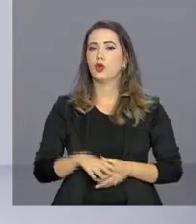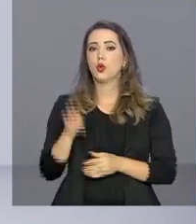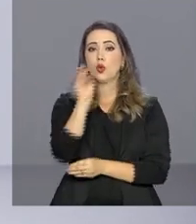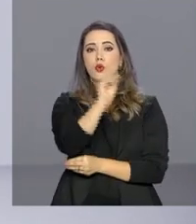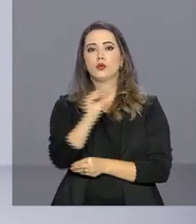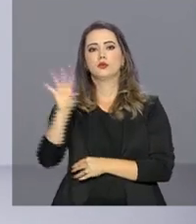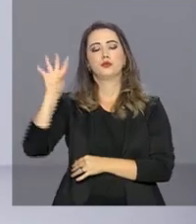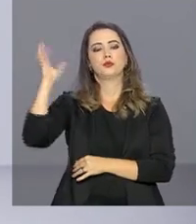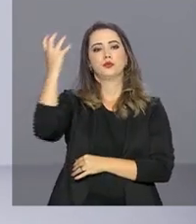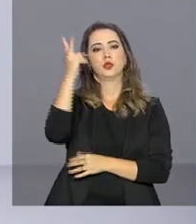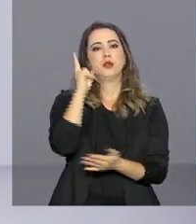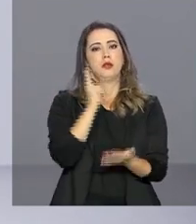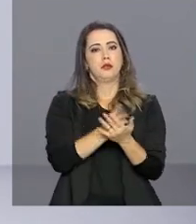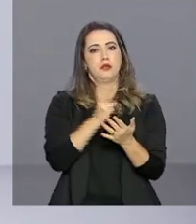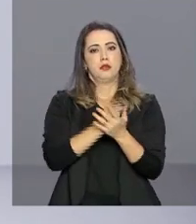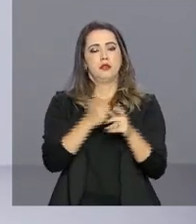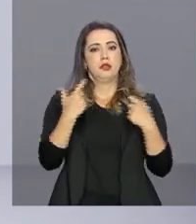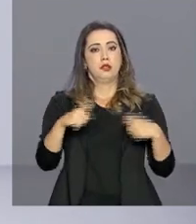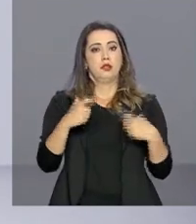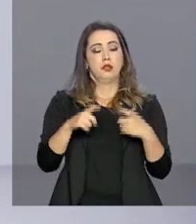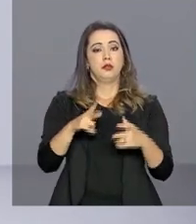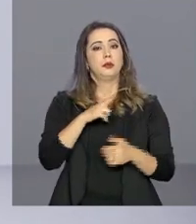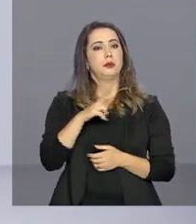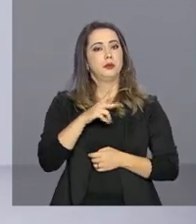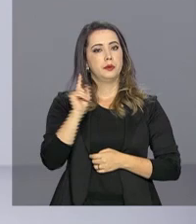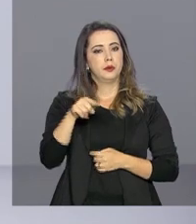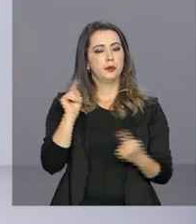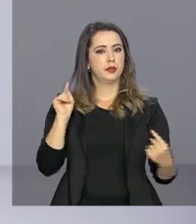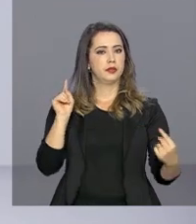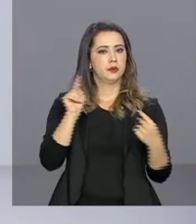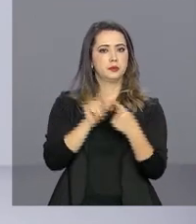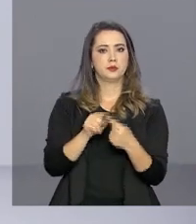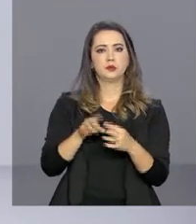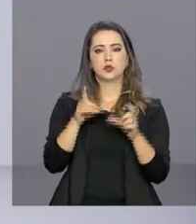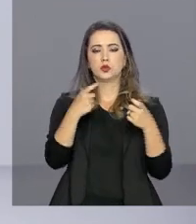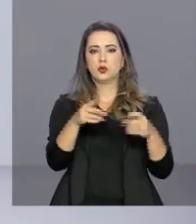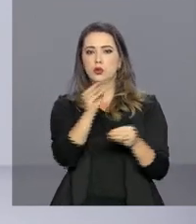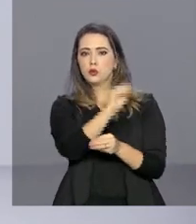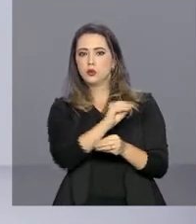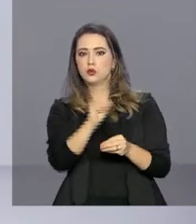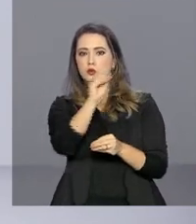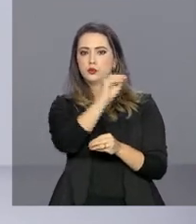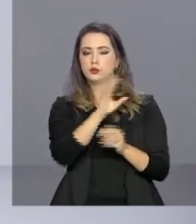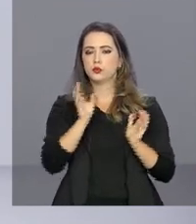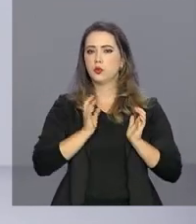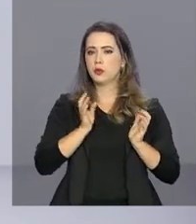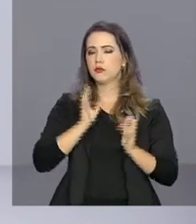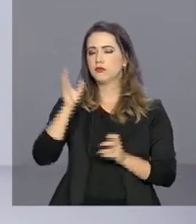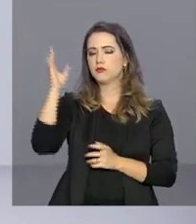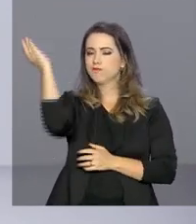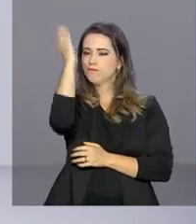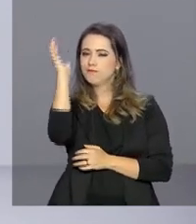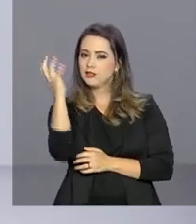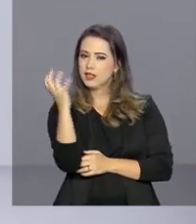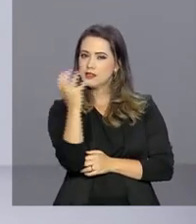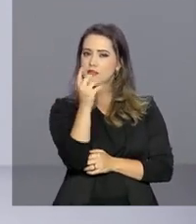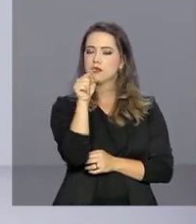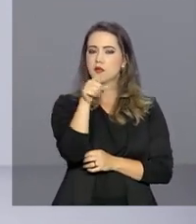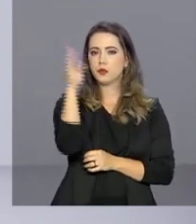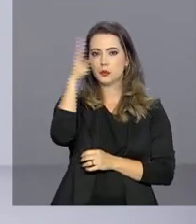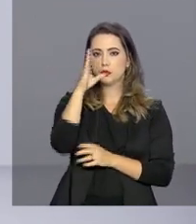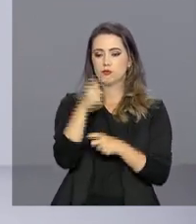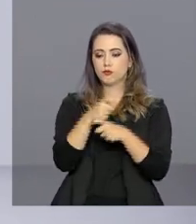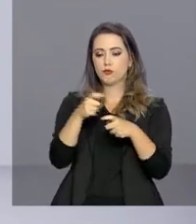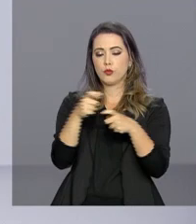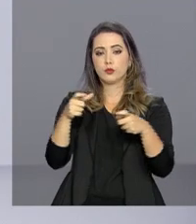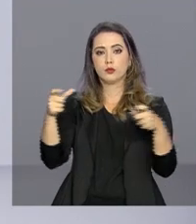dentro de propriedades rurais particulares é essa ideia das reservas particulares do patrimônio natural que o brasil quer ampliar a